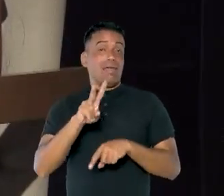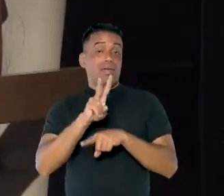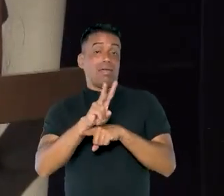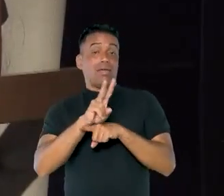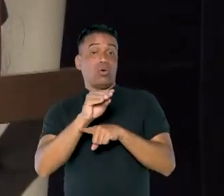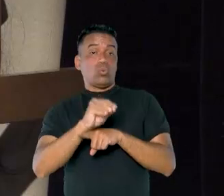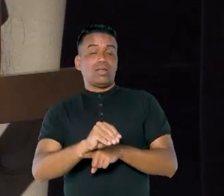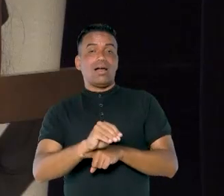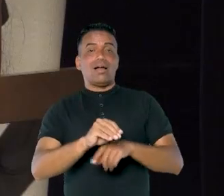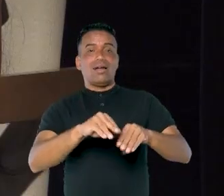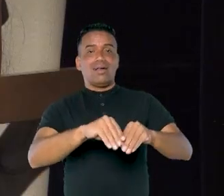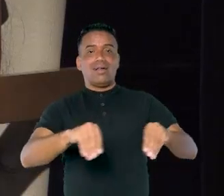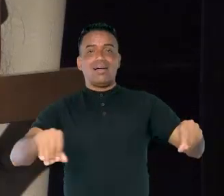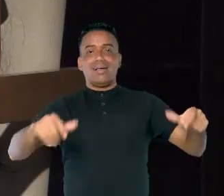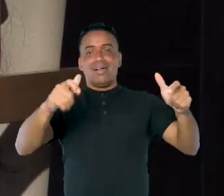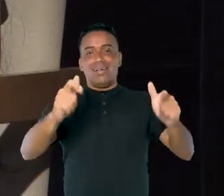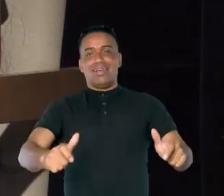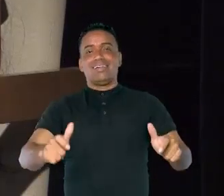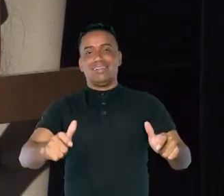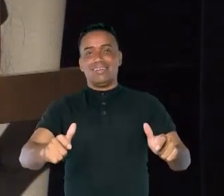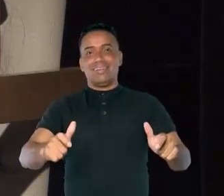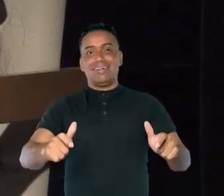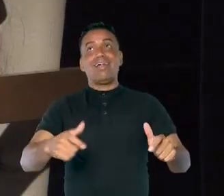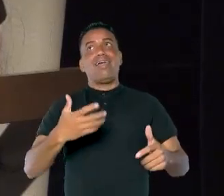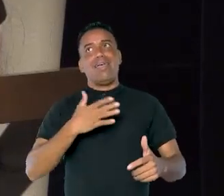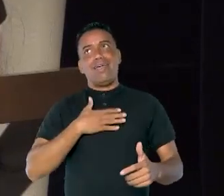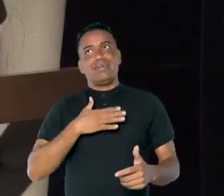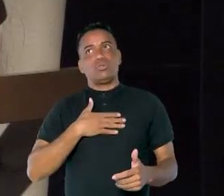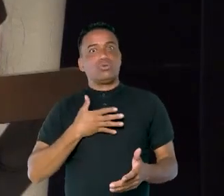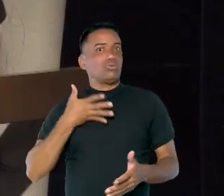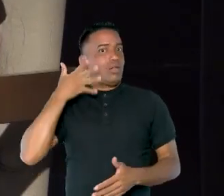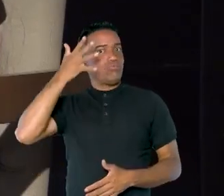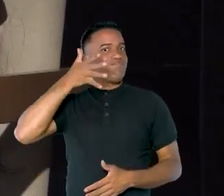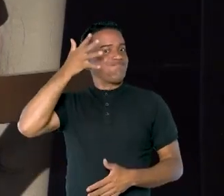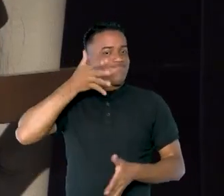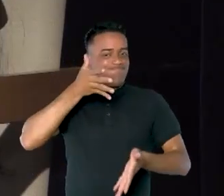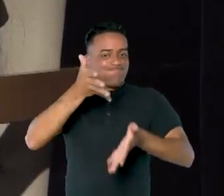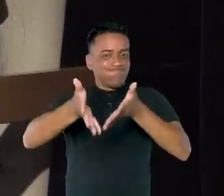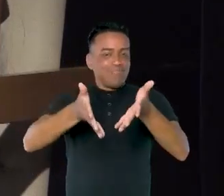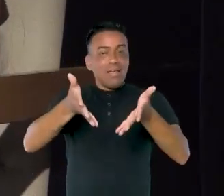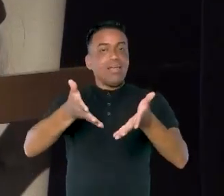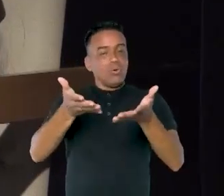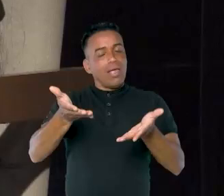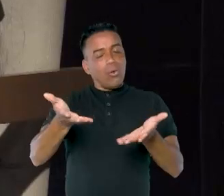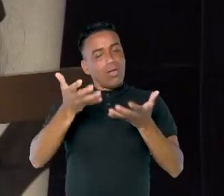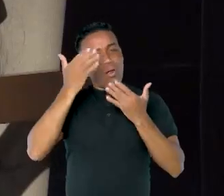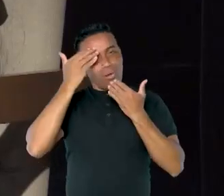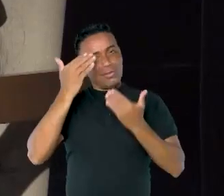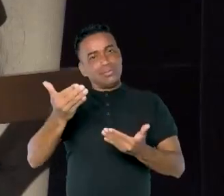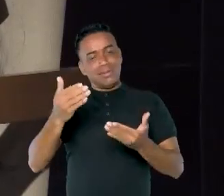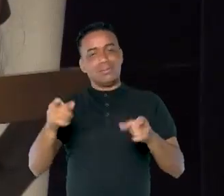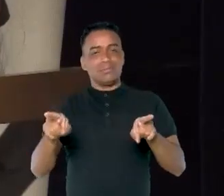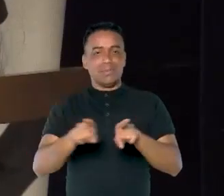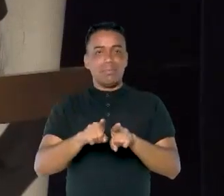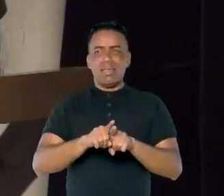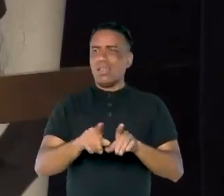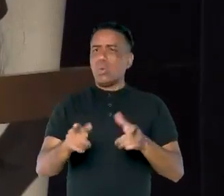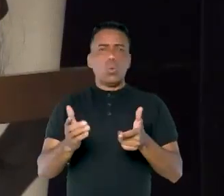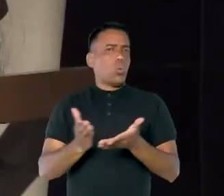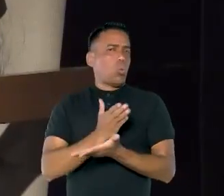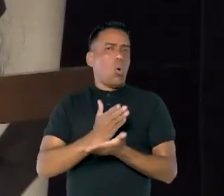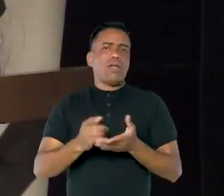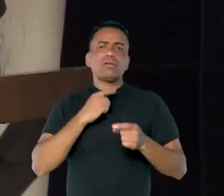esses territórios, né? Então, é isso que eu tenho a contribuir, né? Quero agradecer também qualquer